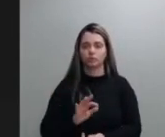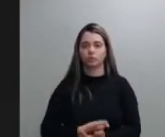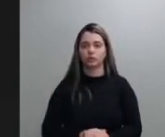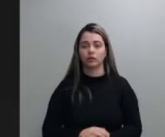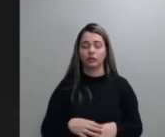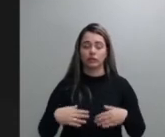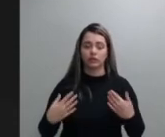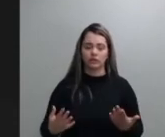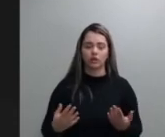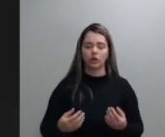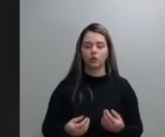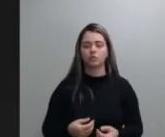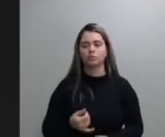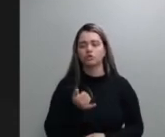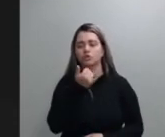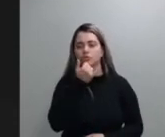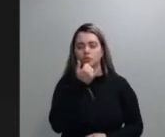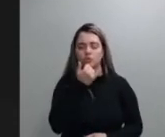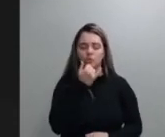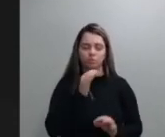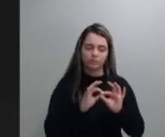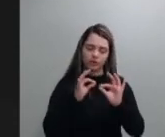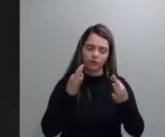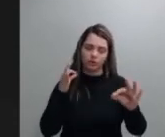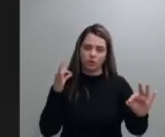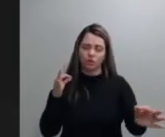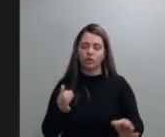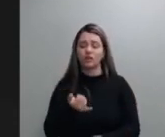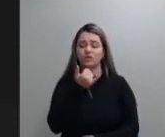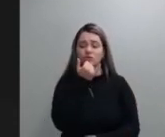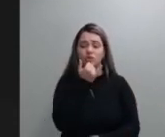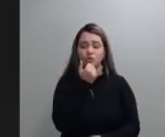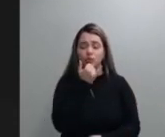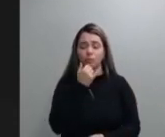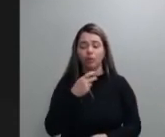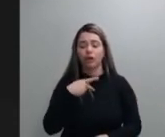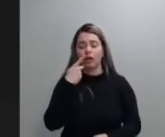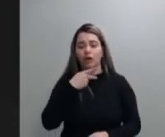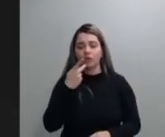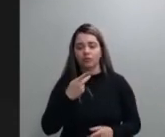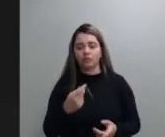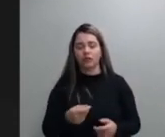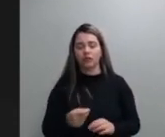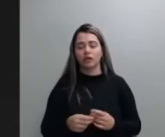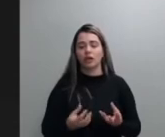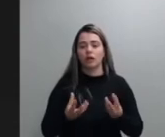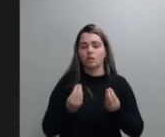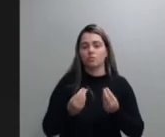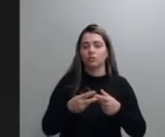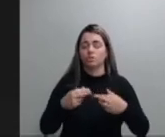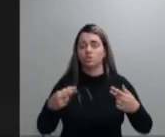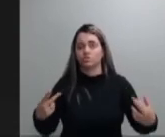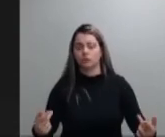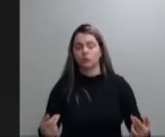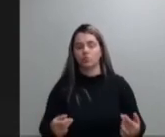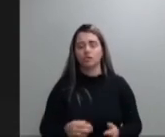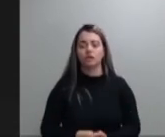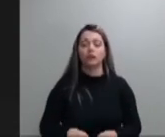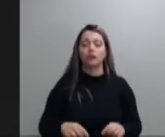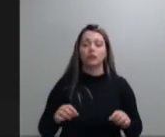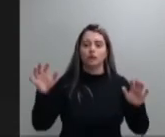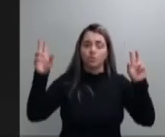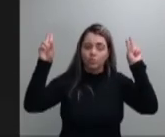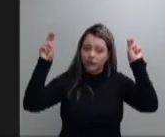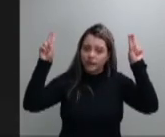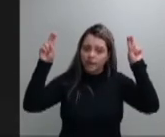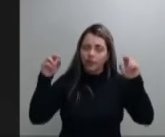já me desculpo por ter sido longa mas o tema é muito interessante a questão é mais complexa os autos